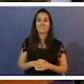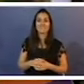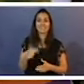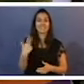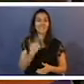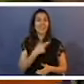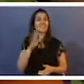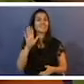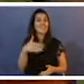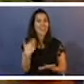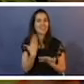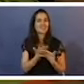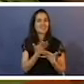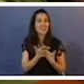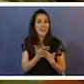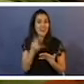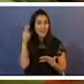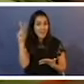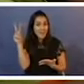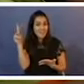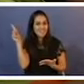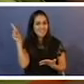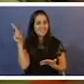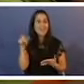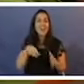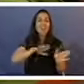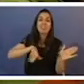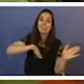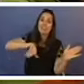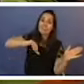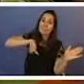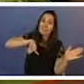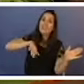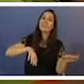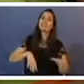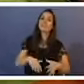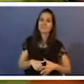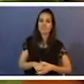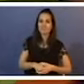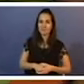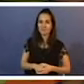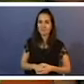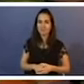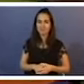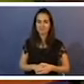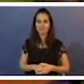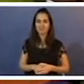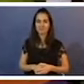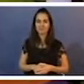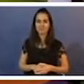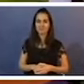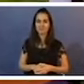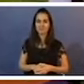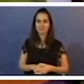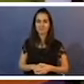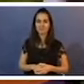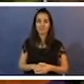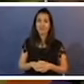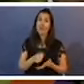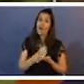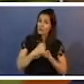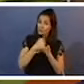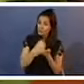nós estudamos sobre isso eles tem nada deiras então as nadadeiras